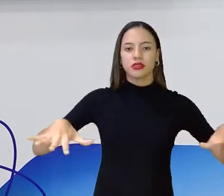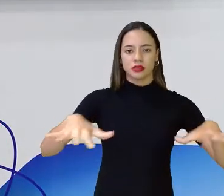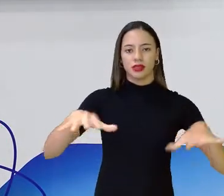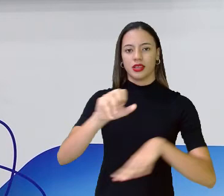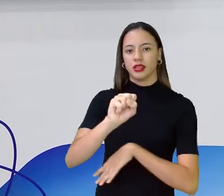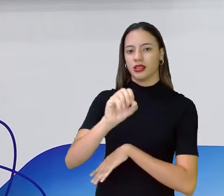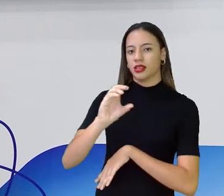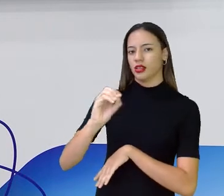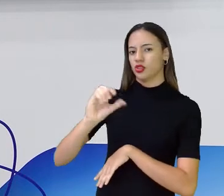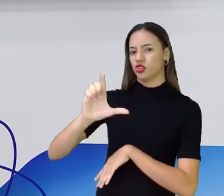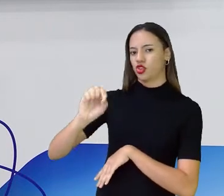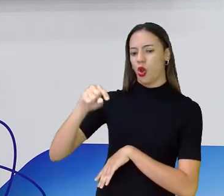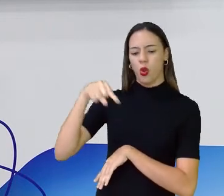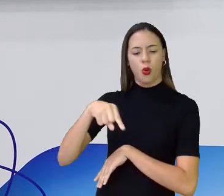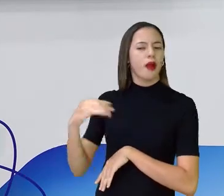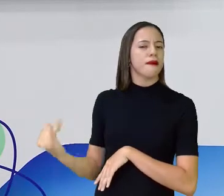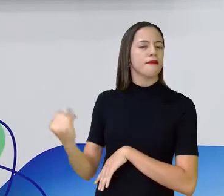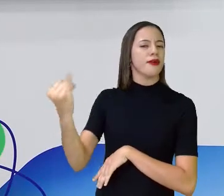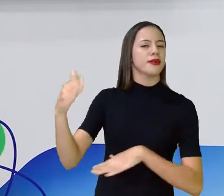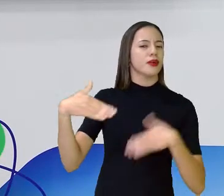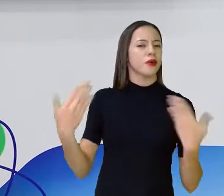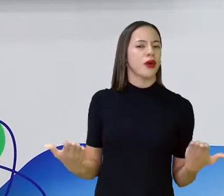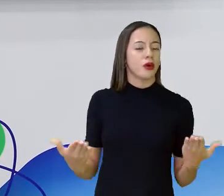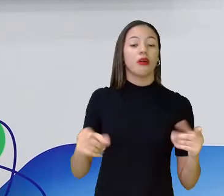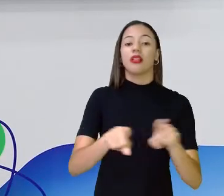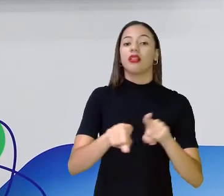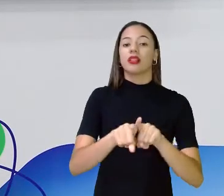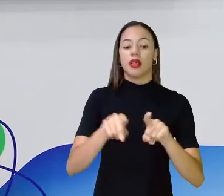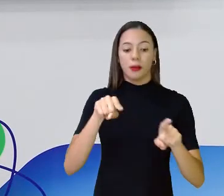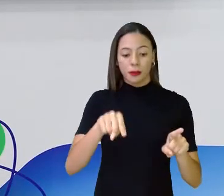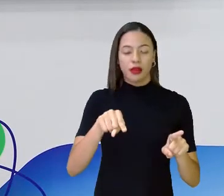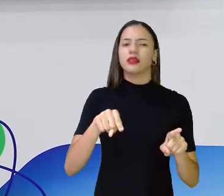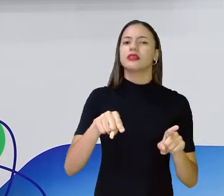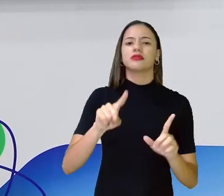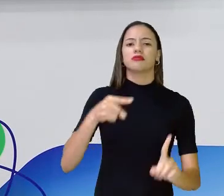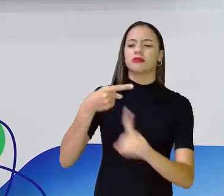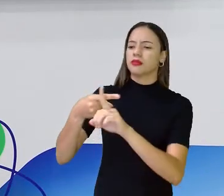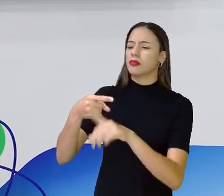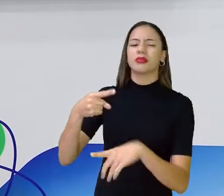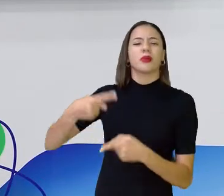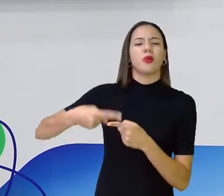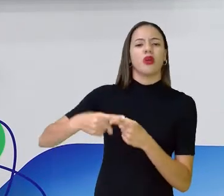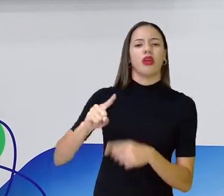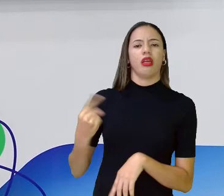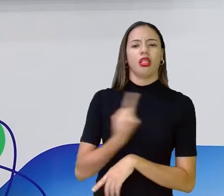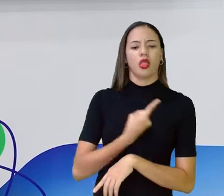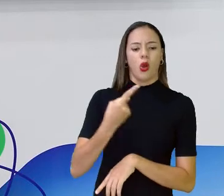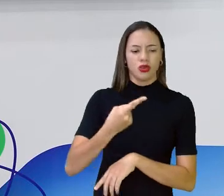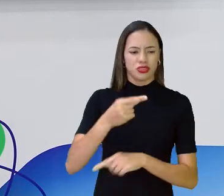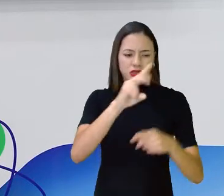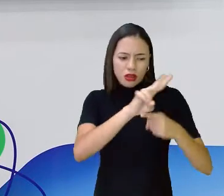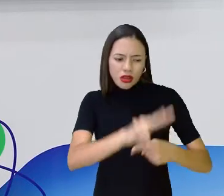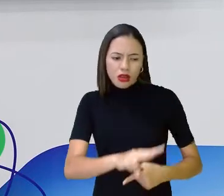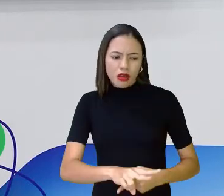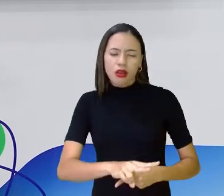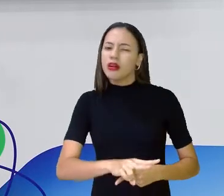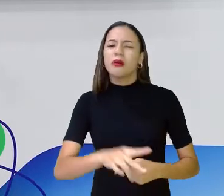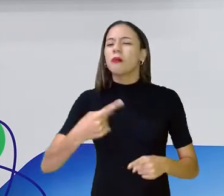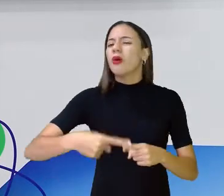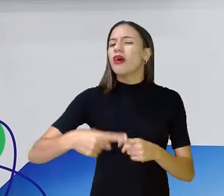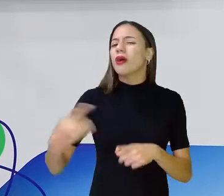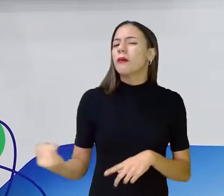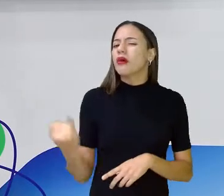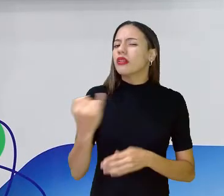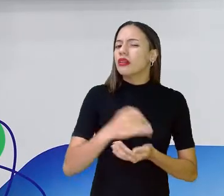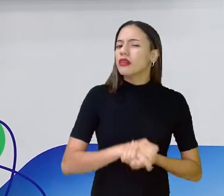sua importância. Além disso, por que nós devemos preservar os solos? Enfim,